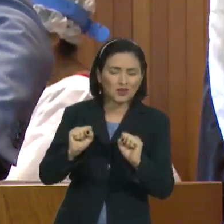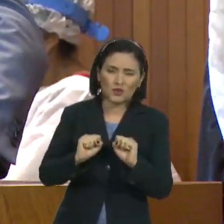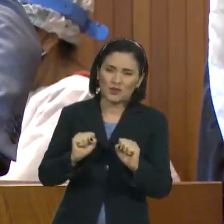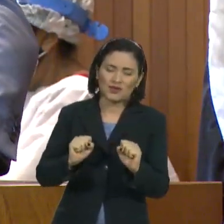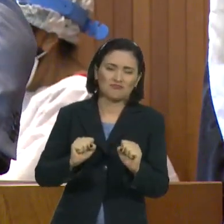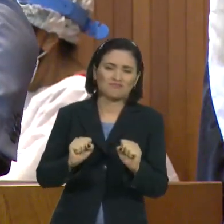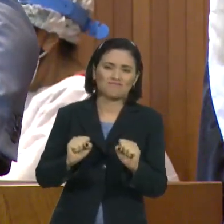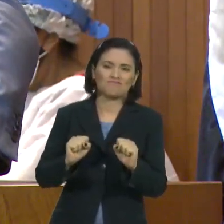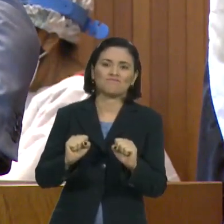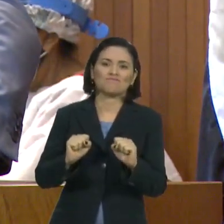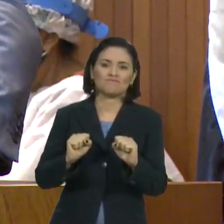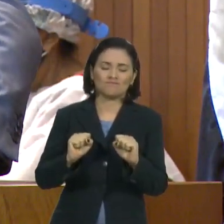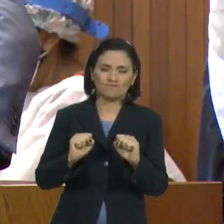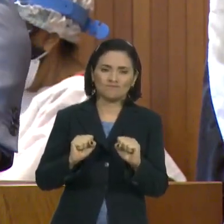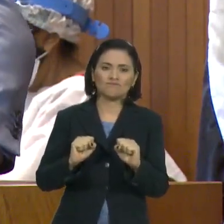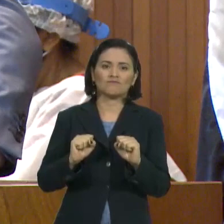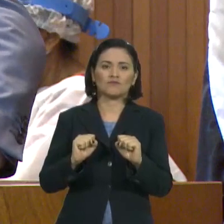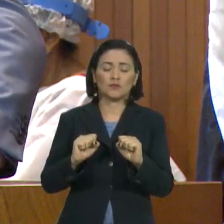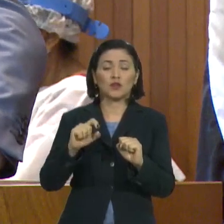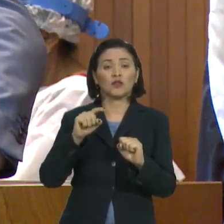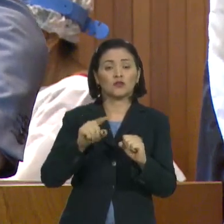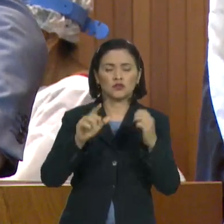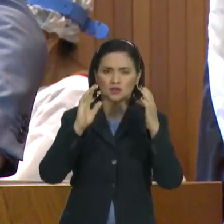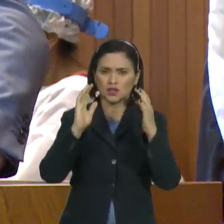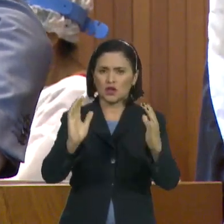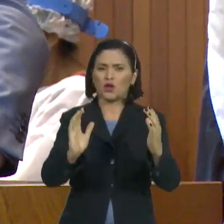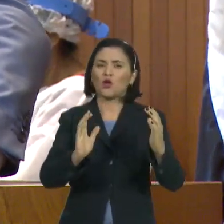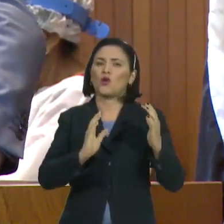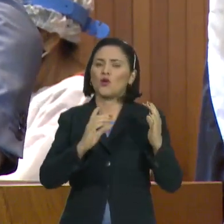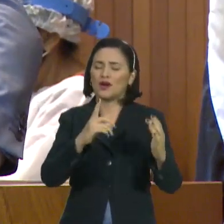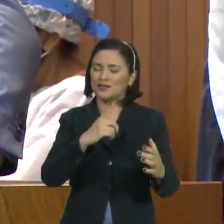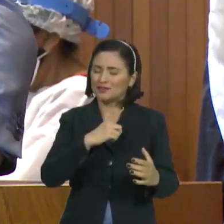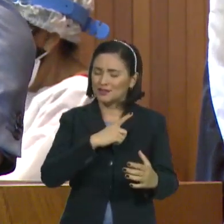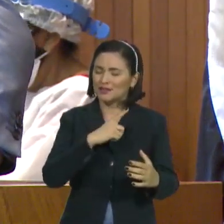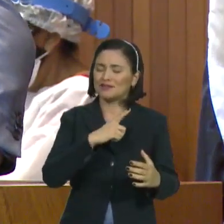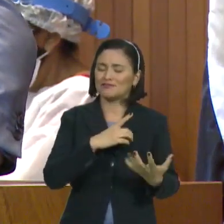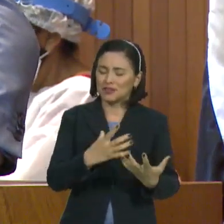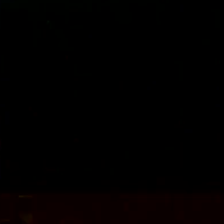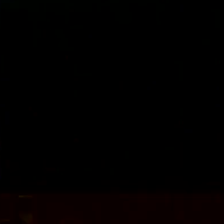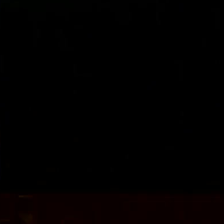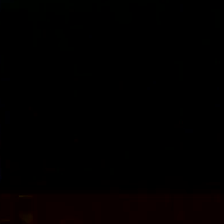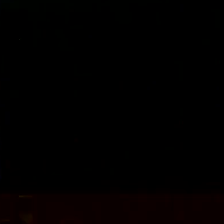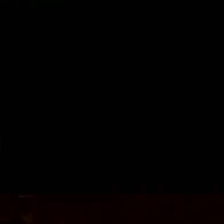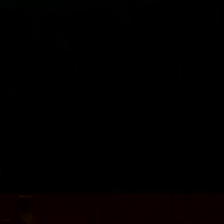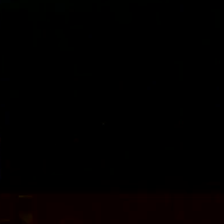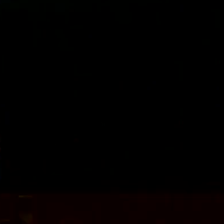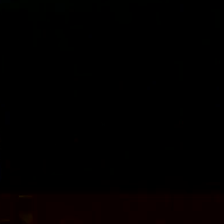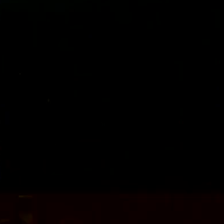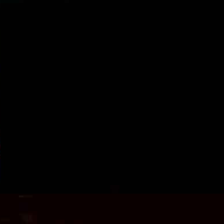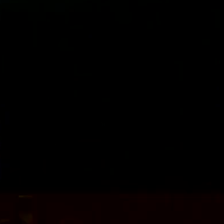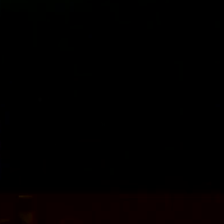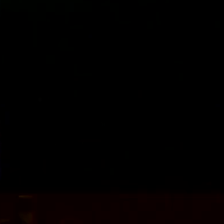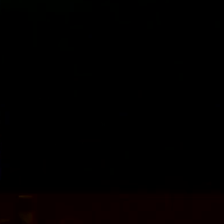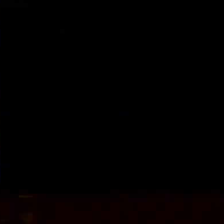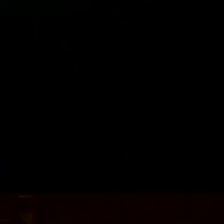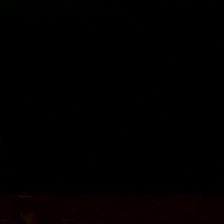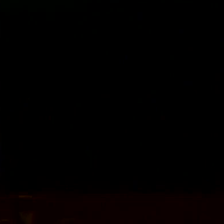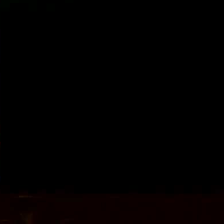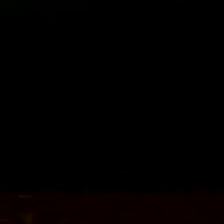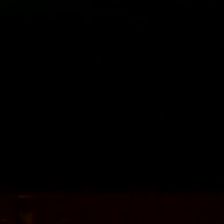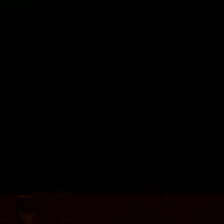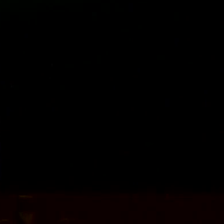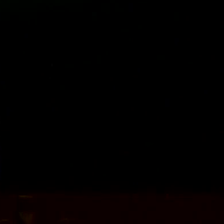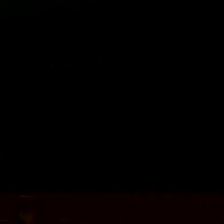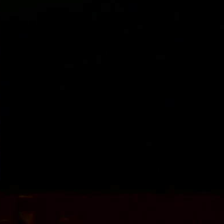que receber honras mas em merecê-las vossa excelência merece e recebeu essa honraria o deputado do Puro iglesio